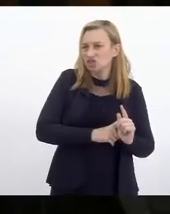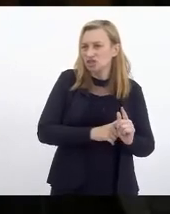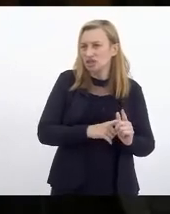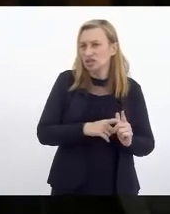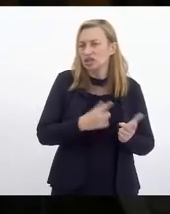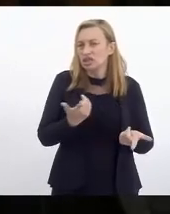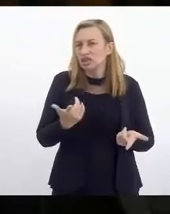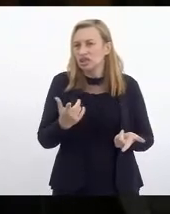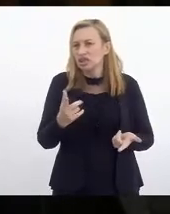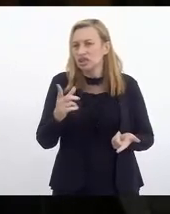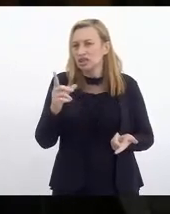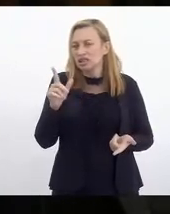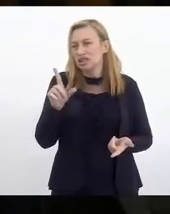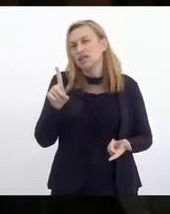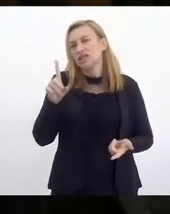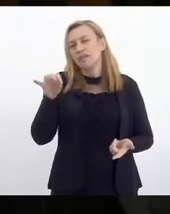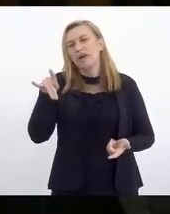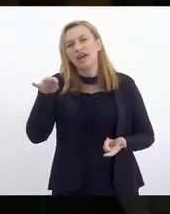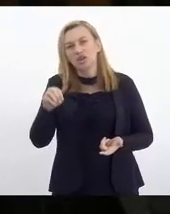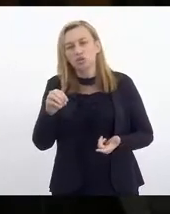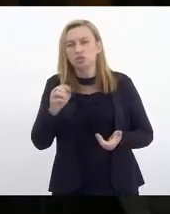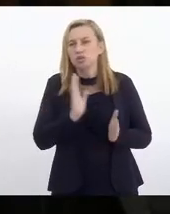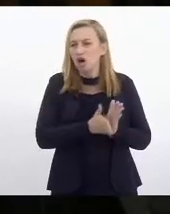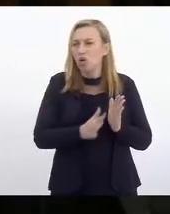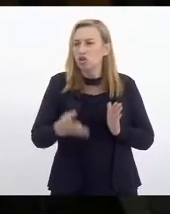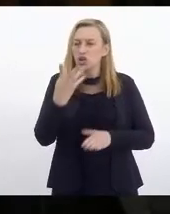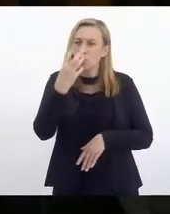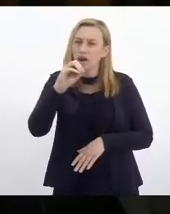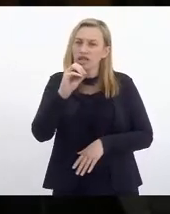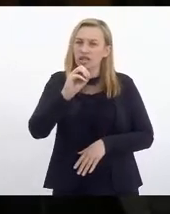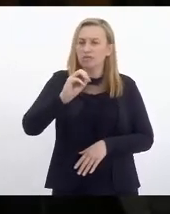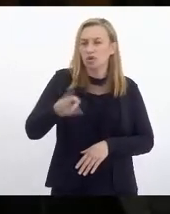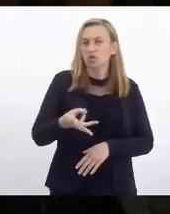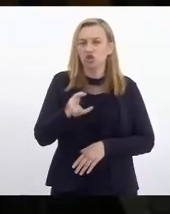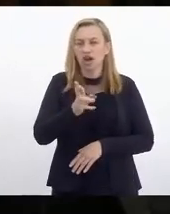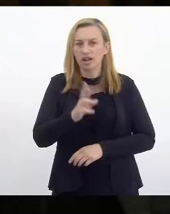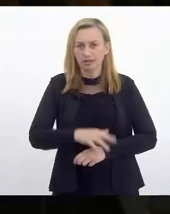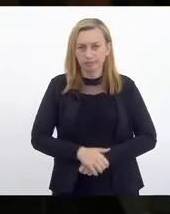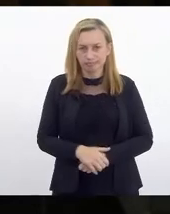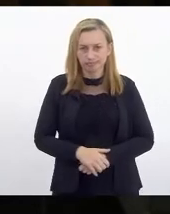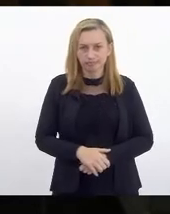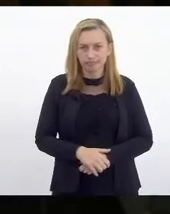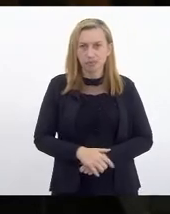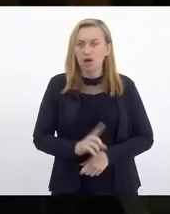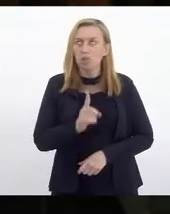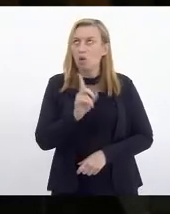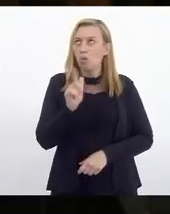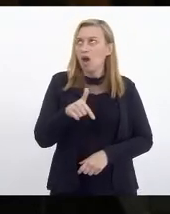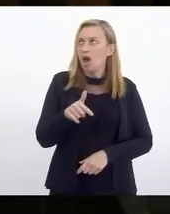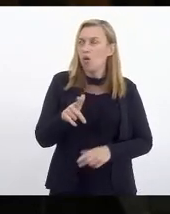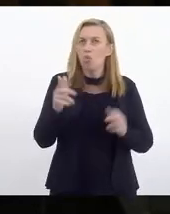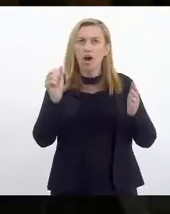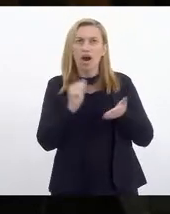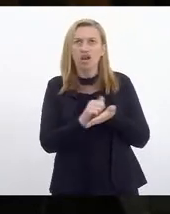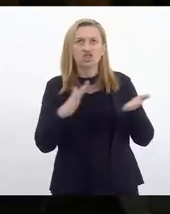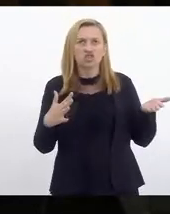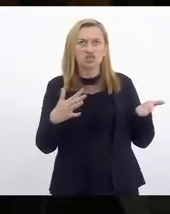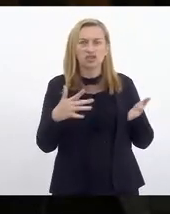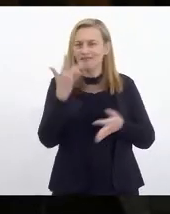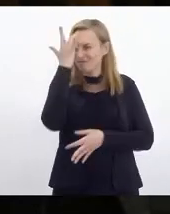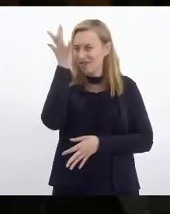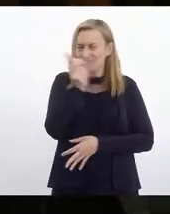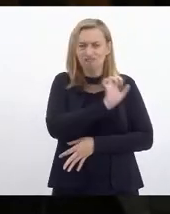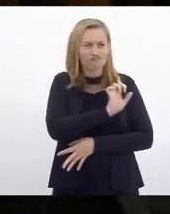debêntures, na ordem de 40 bilhões de reais. Não é uma atividade